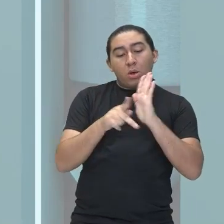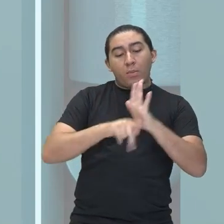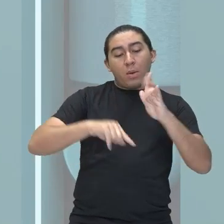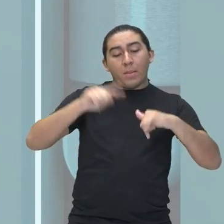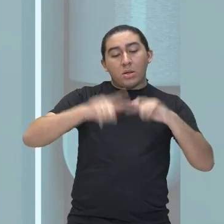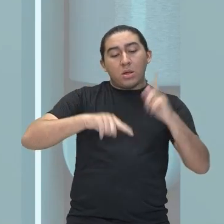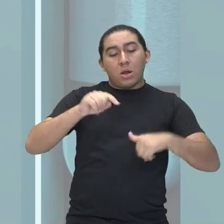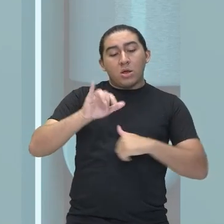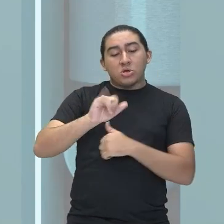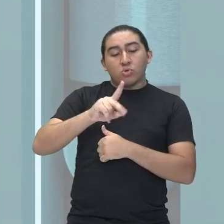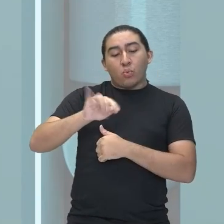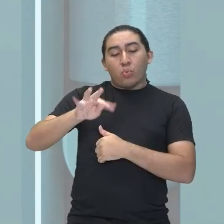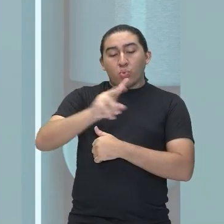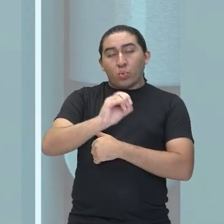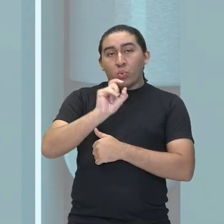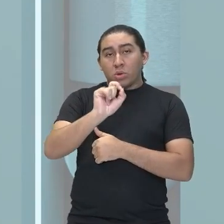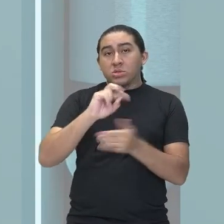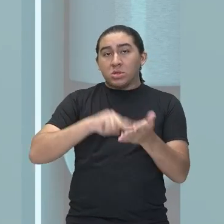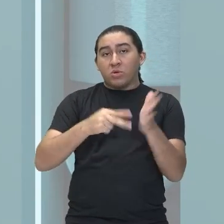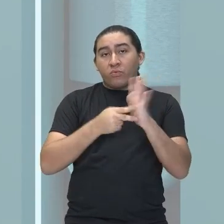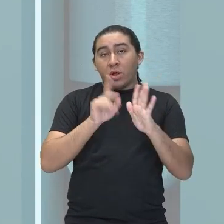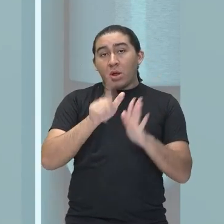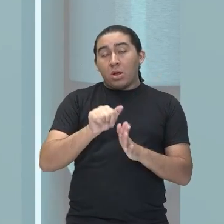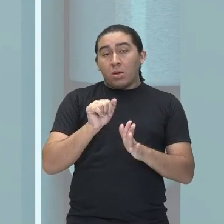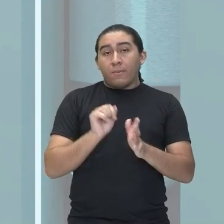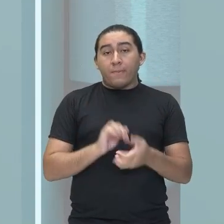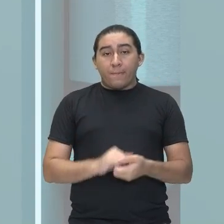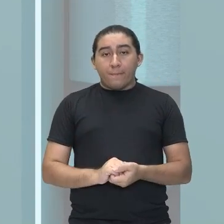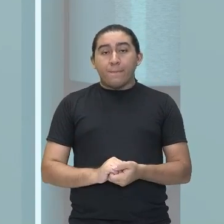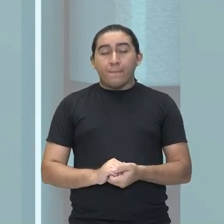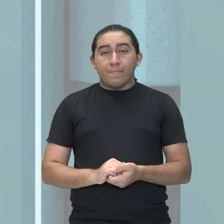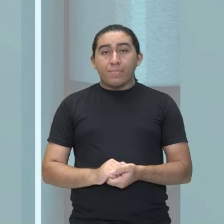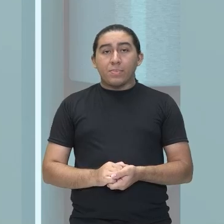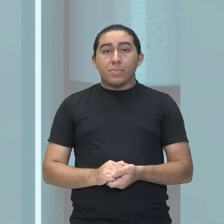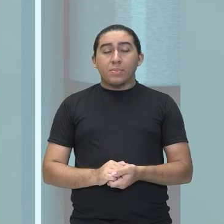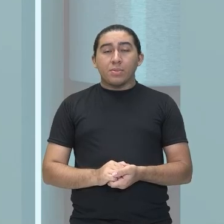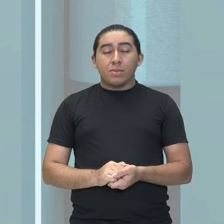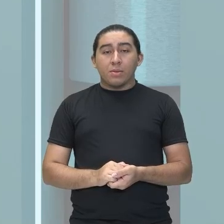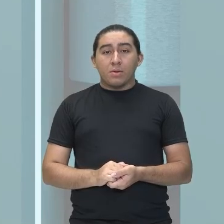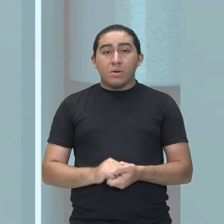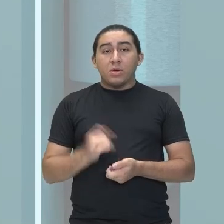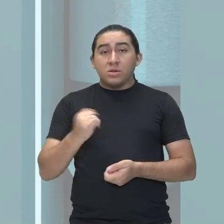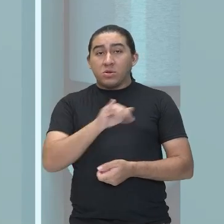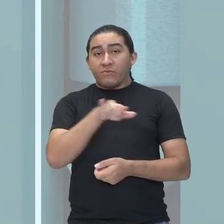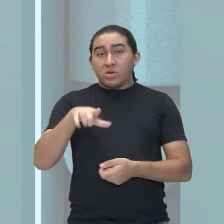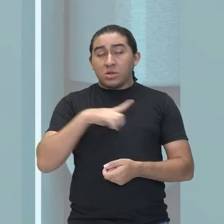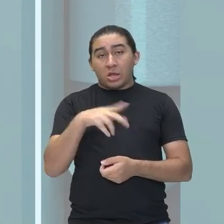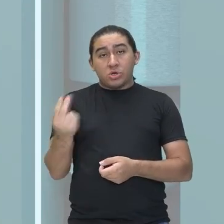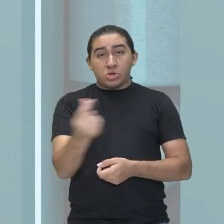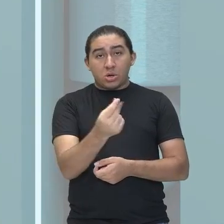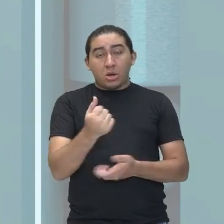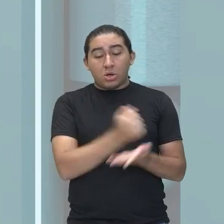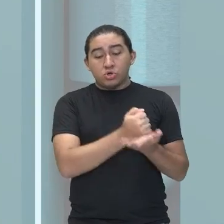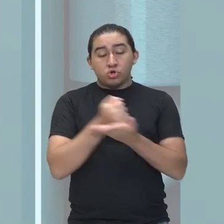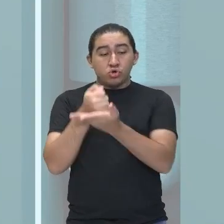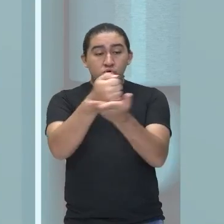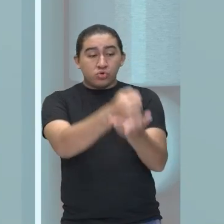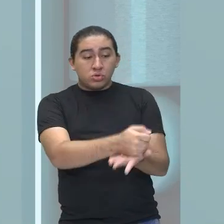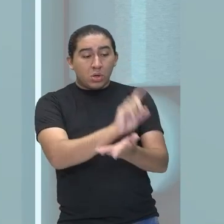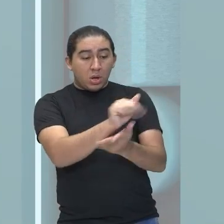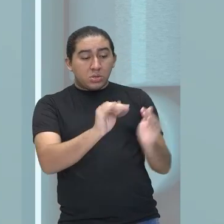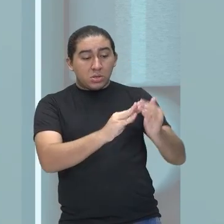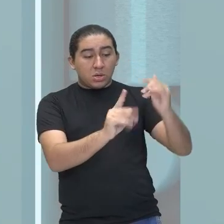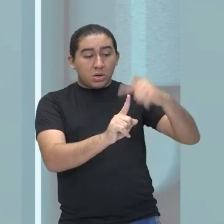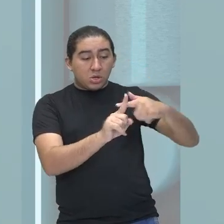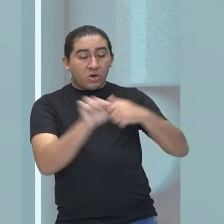vender indulto? É o fato de, se você tem bastante dinheiro e ajuda bastante a igreja, você